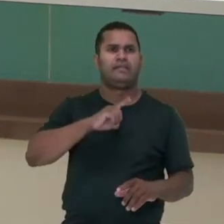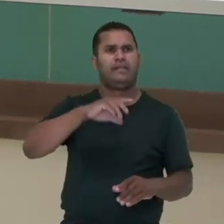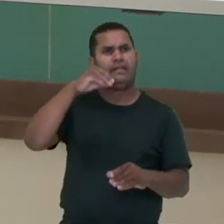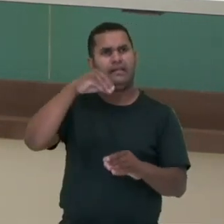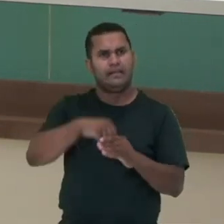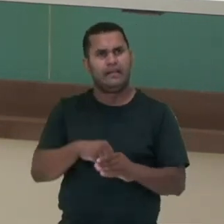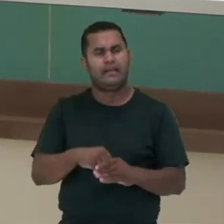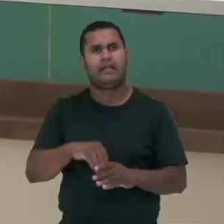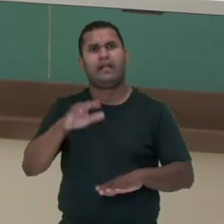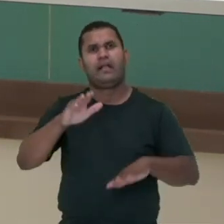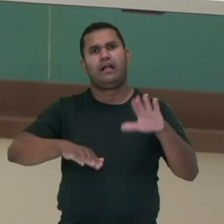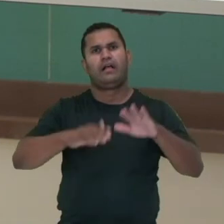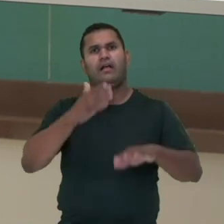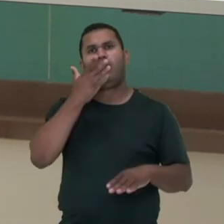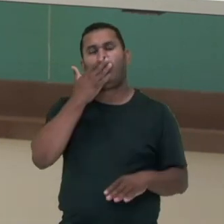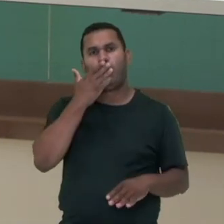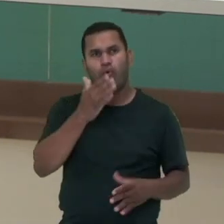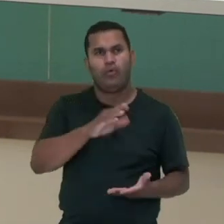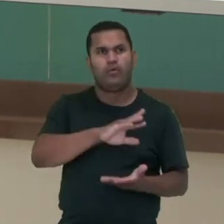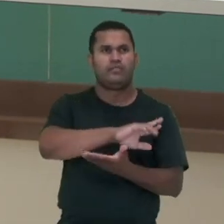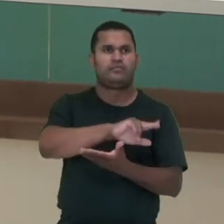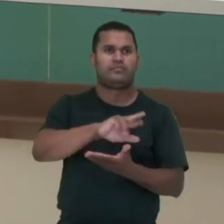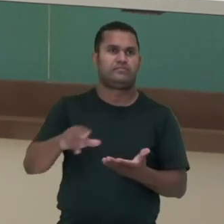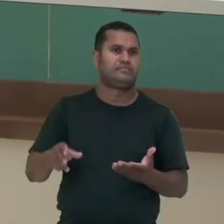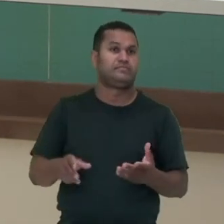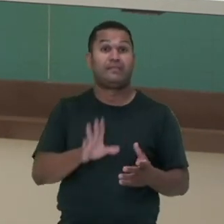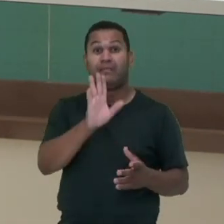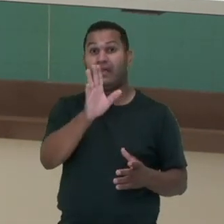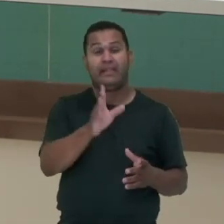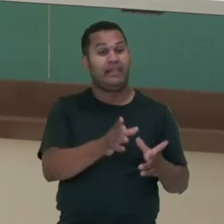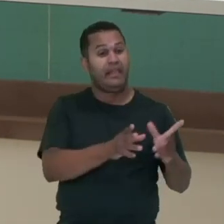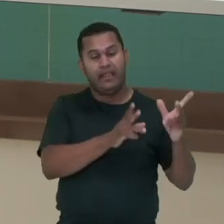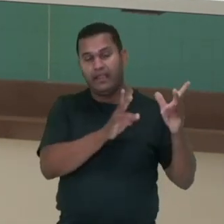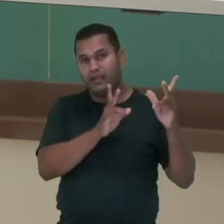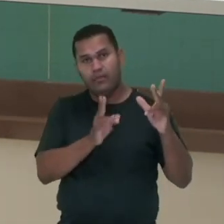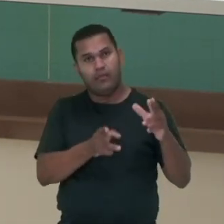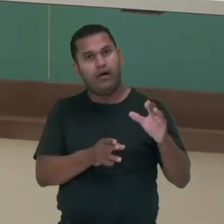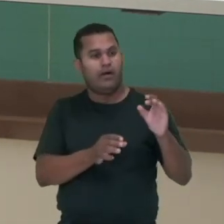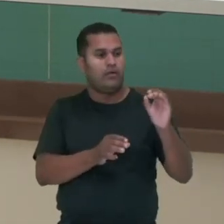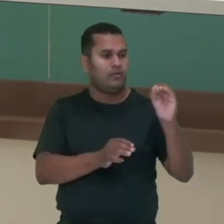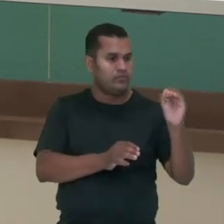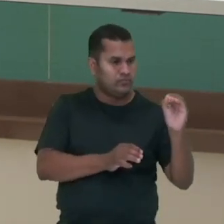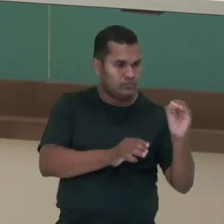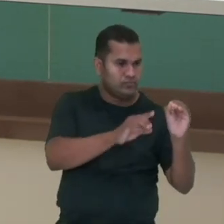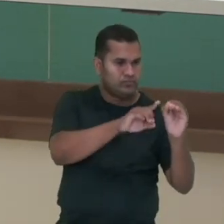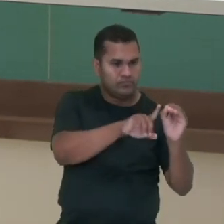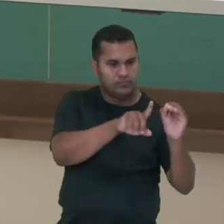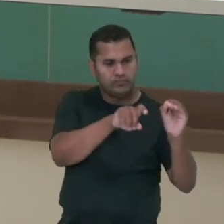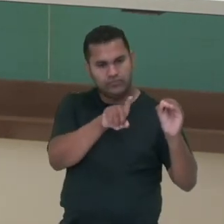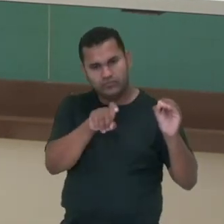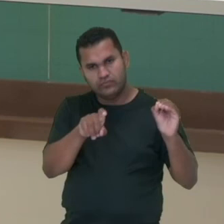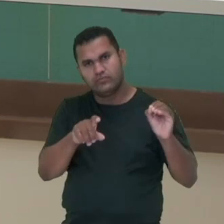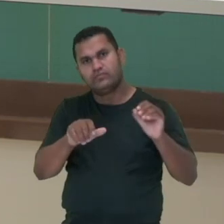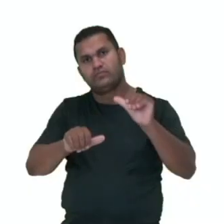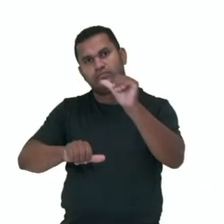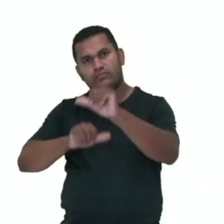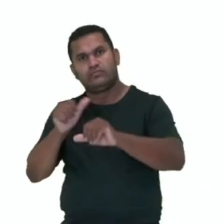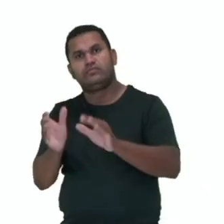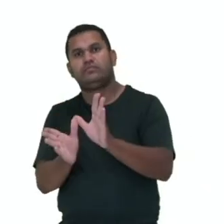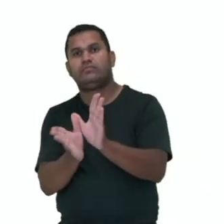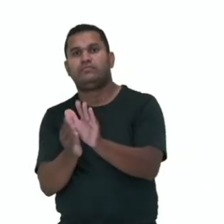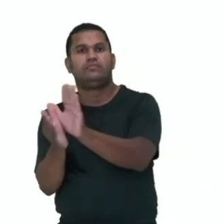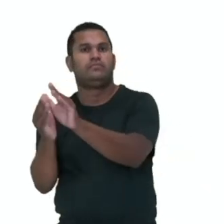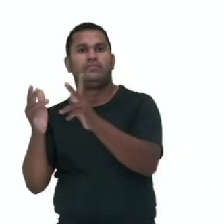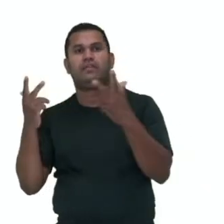do ovinho até a borboleta adulta é o mesmo, isso não muda. Lembra lá que fizemos a primeira atividade do Mão na Massa, né? Agora vamos à